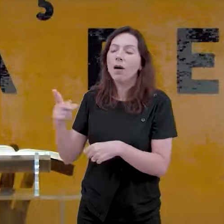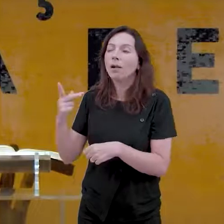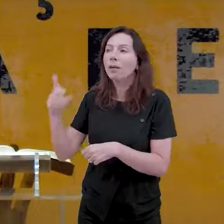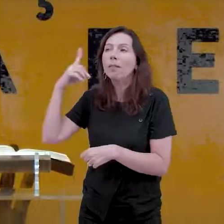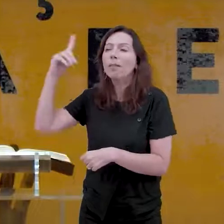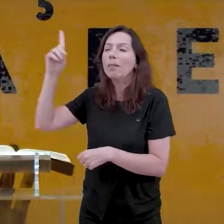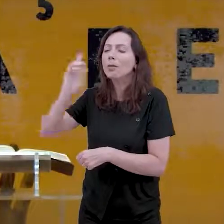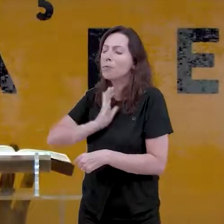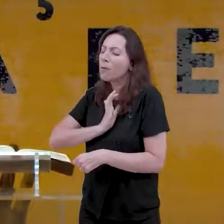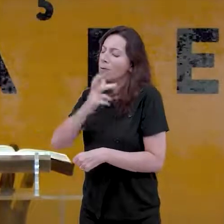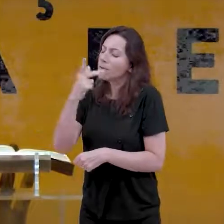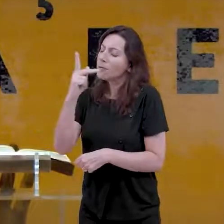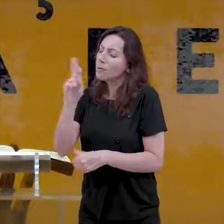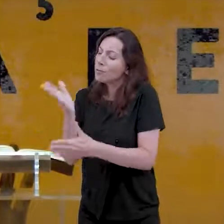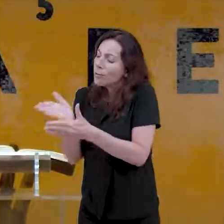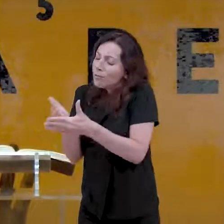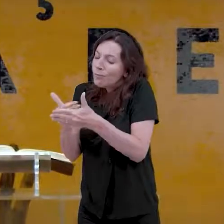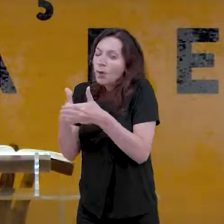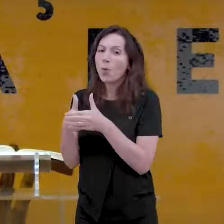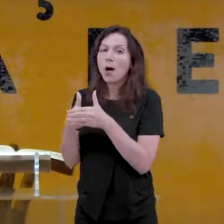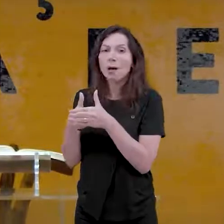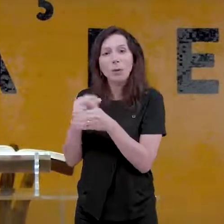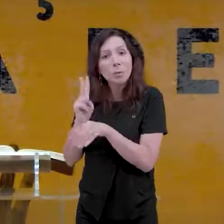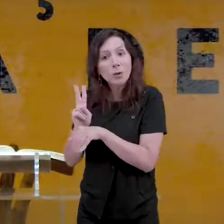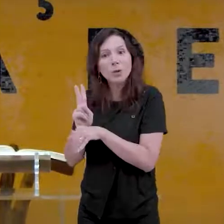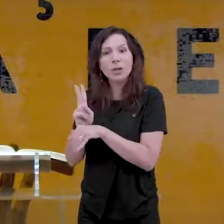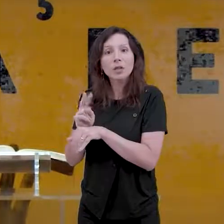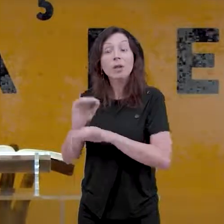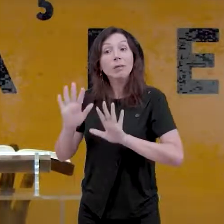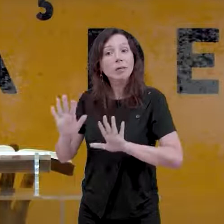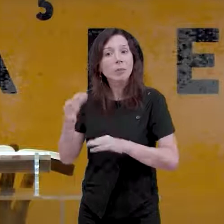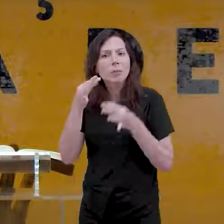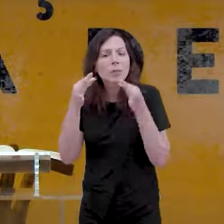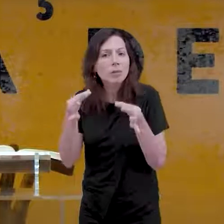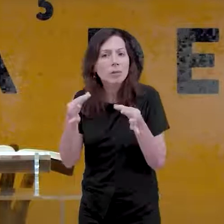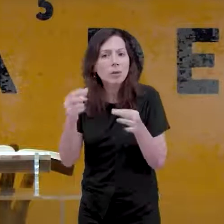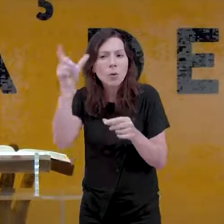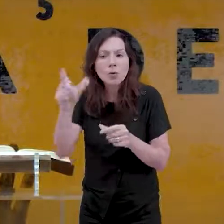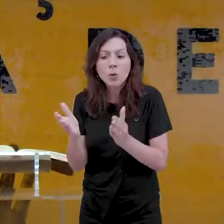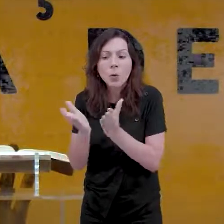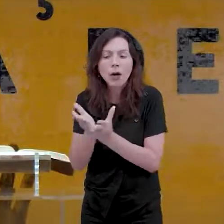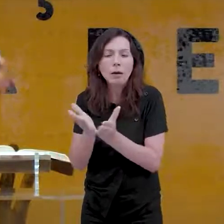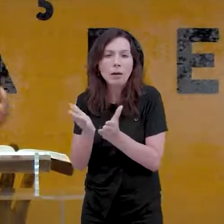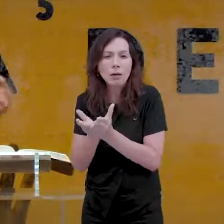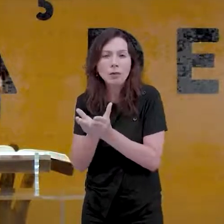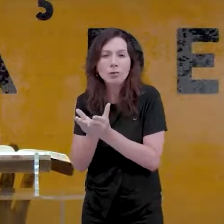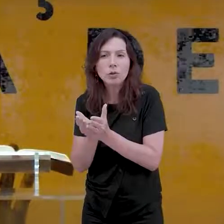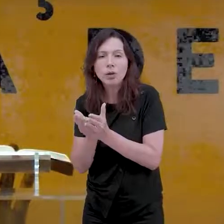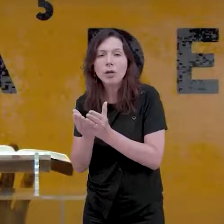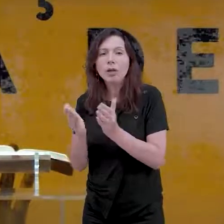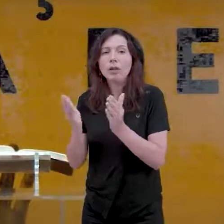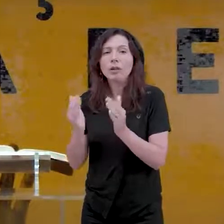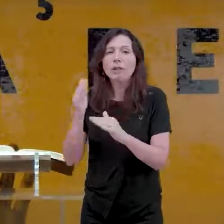coração. Então preste bem atenção nisso. Um crente que é relapso em estar na casa de Deus, um crente que é sazonal